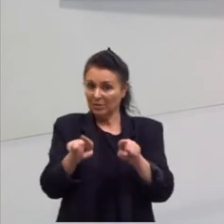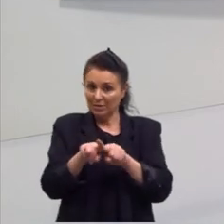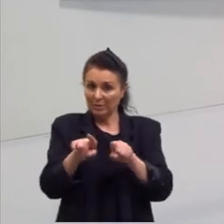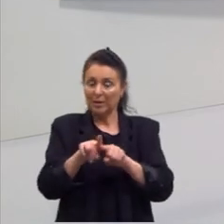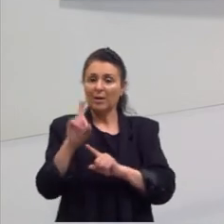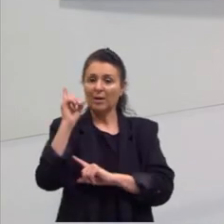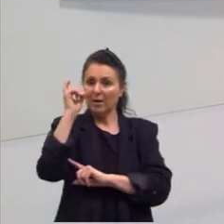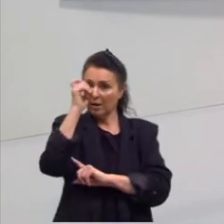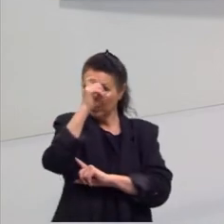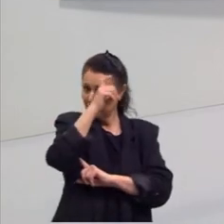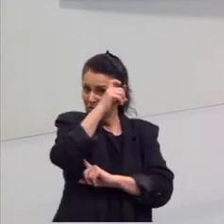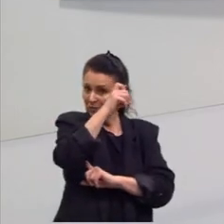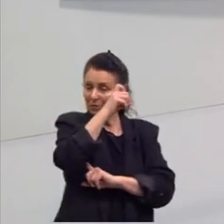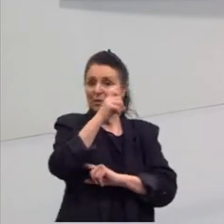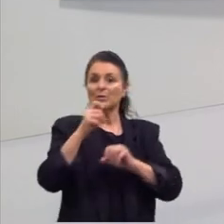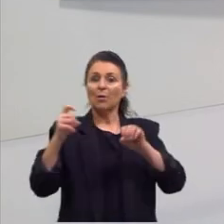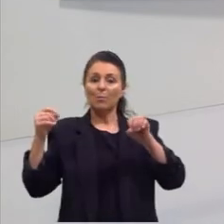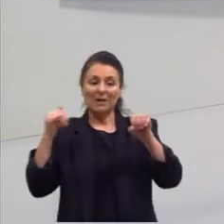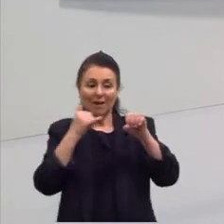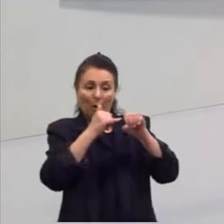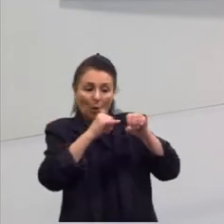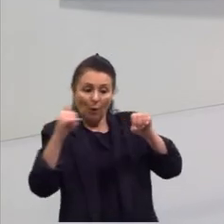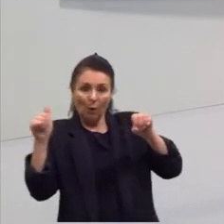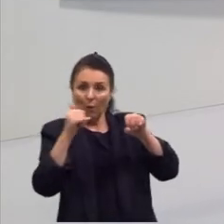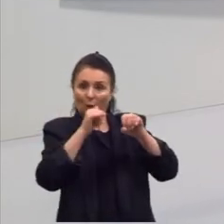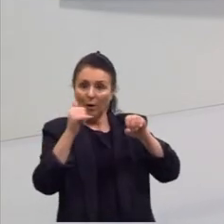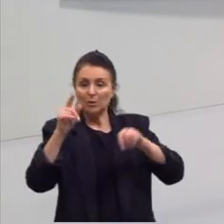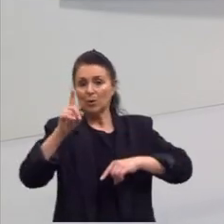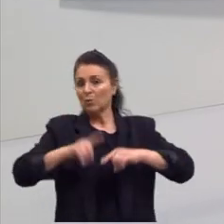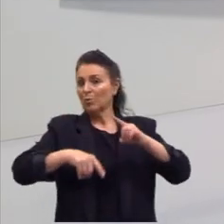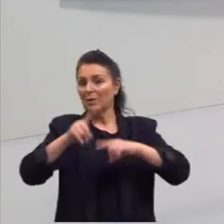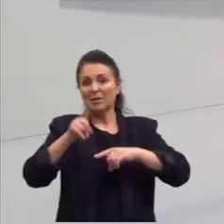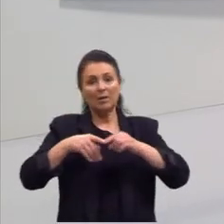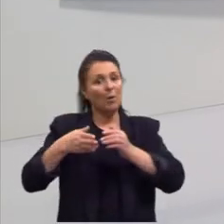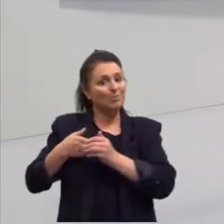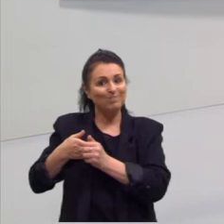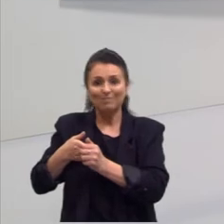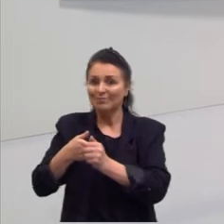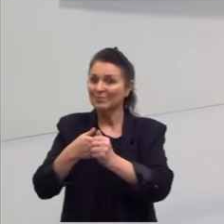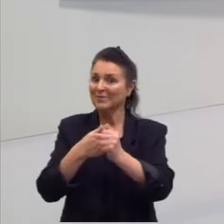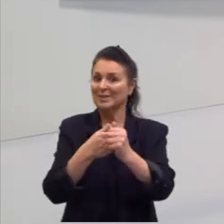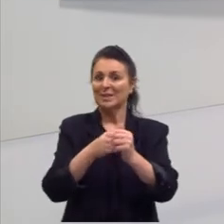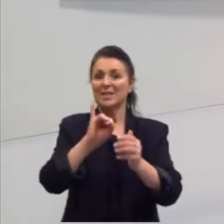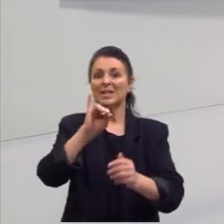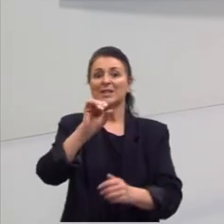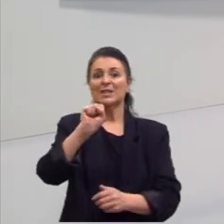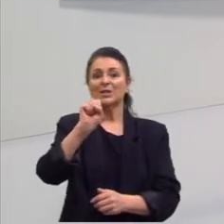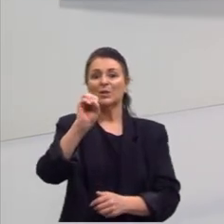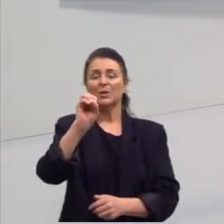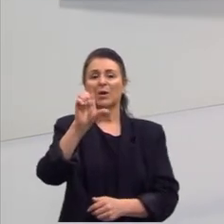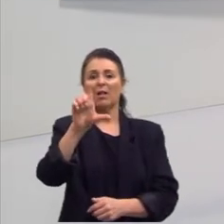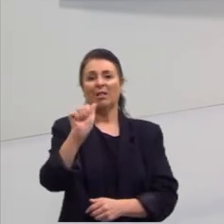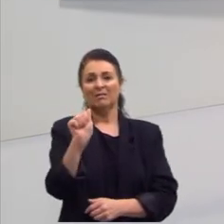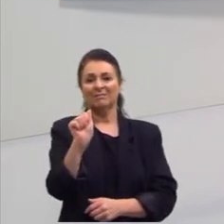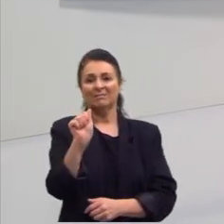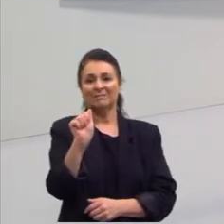é difícil a gente passar corrente no material que não é condutor que é isolante tá